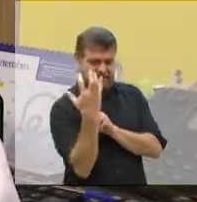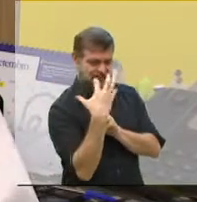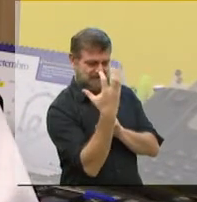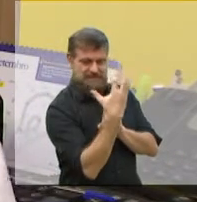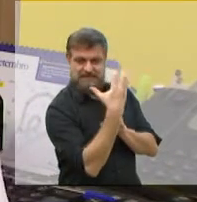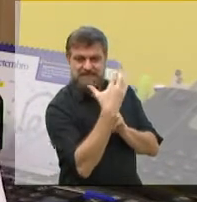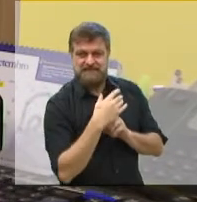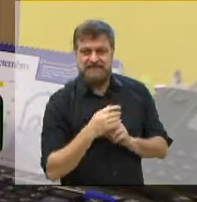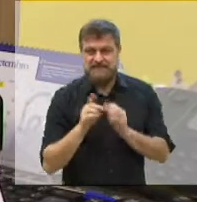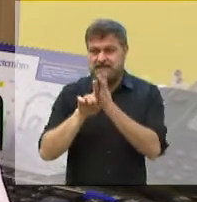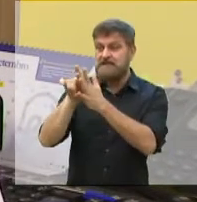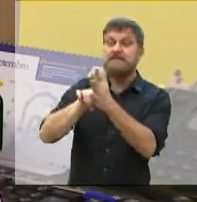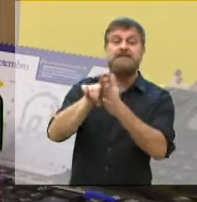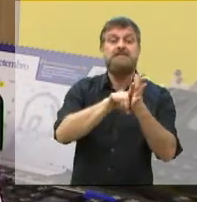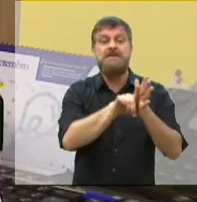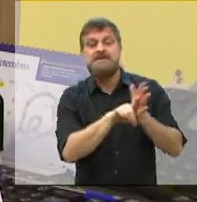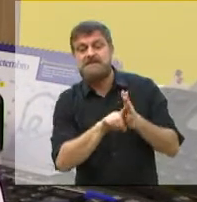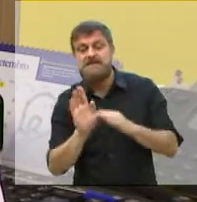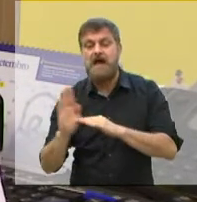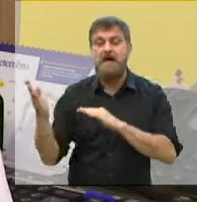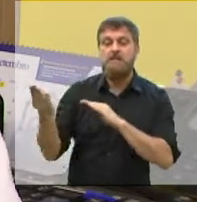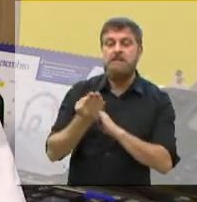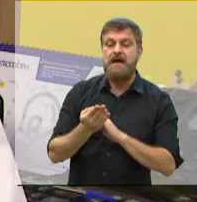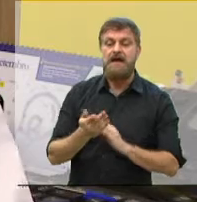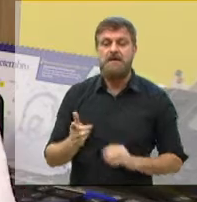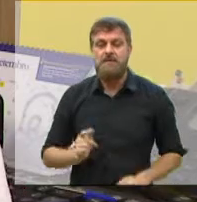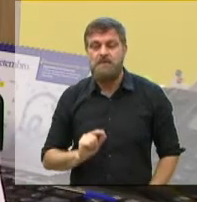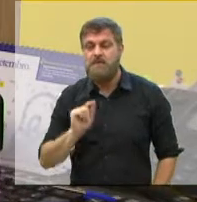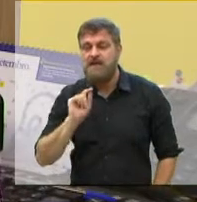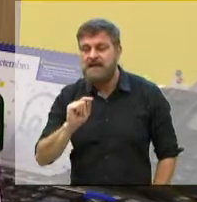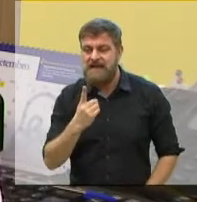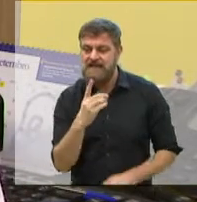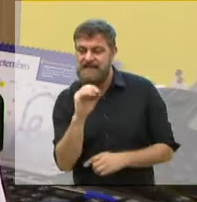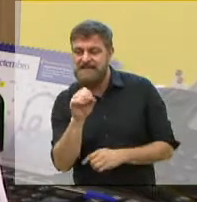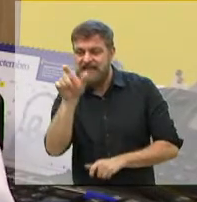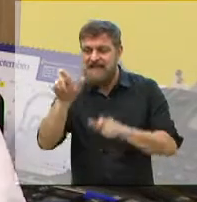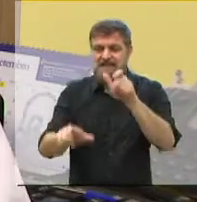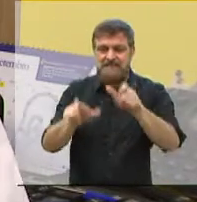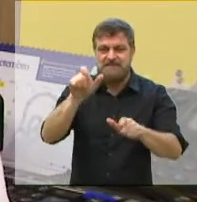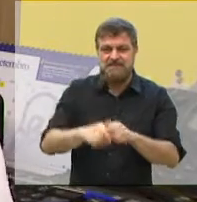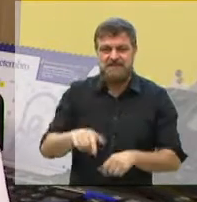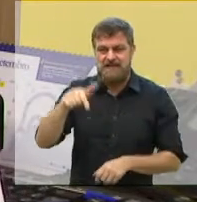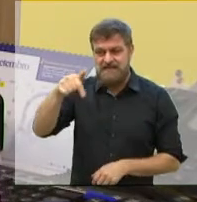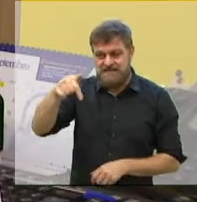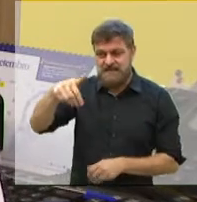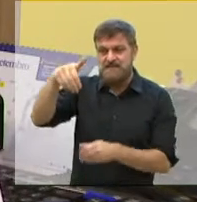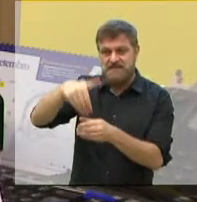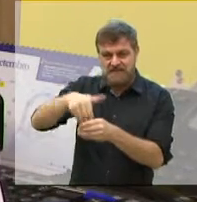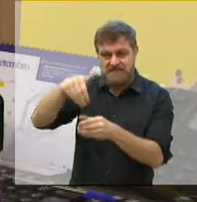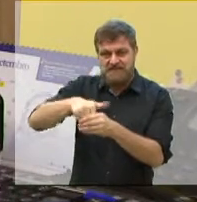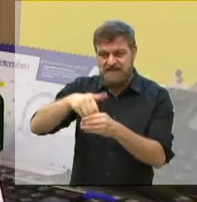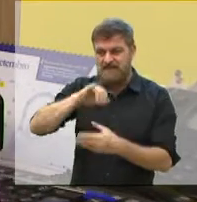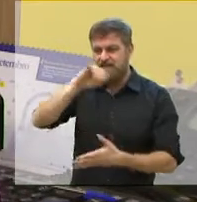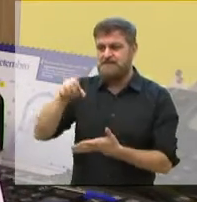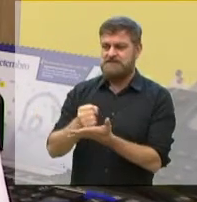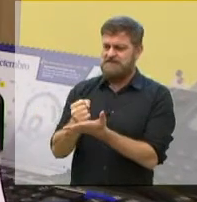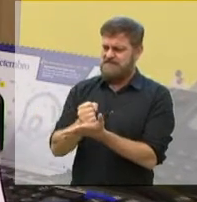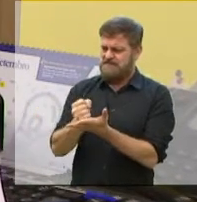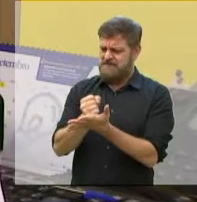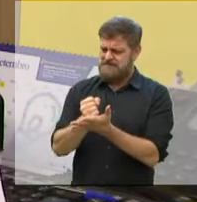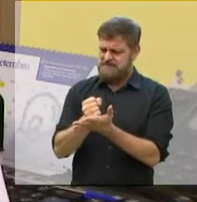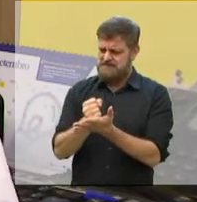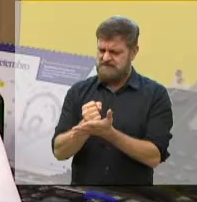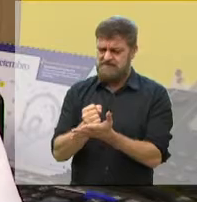e eles fizeram uma pesquisa lá no bairro, a cada 10 pessoas, 7 votaria no tal de Jorge da Farmácia,